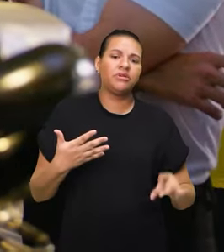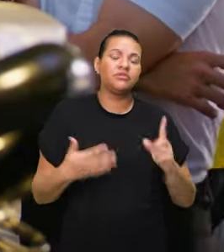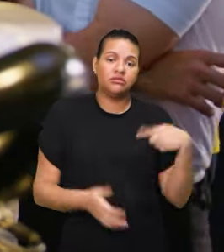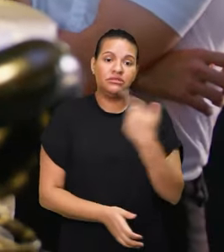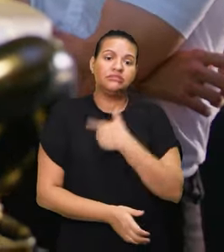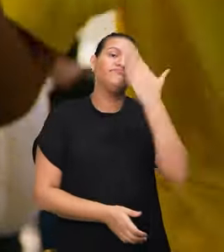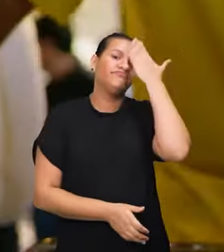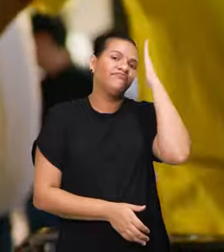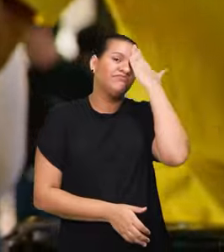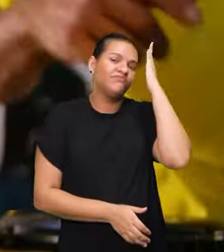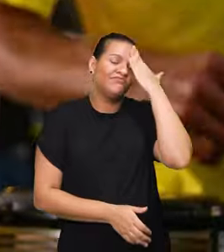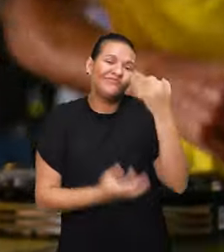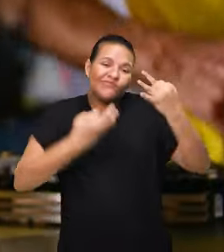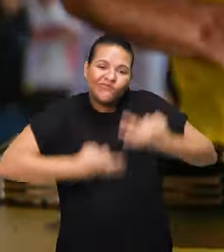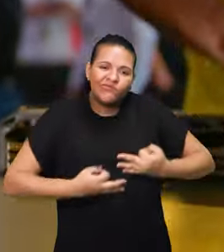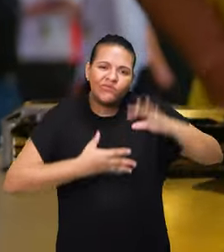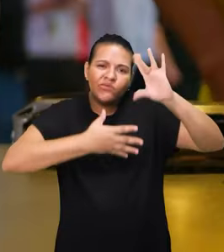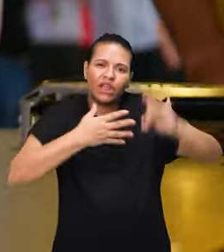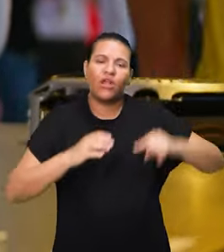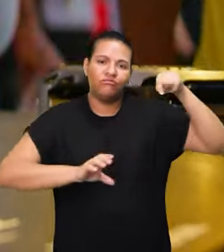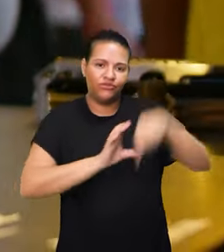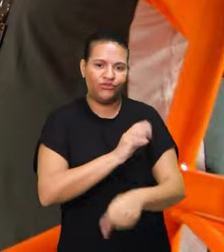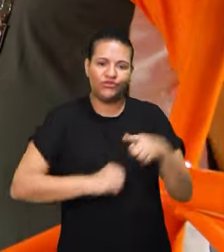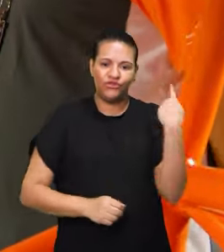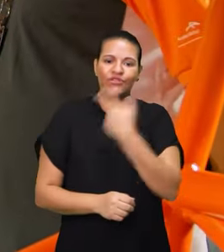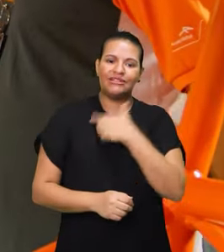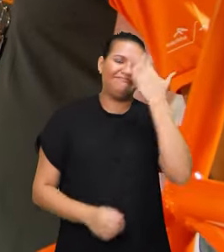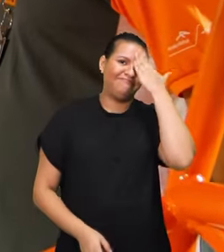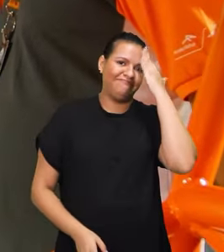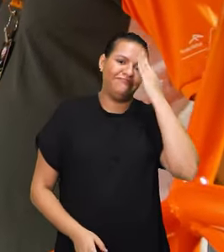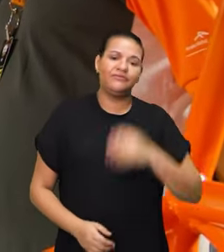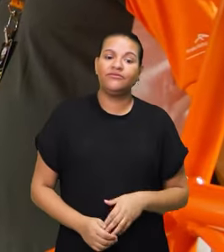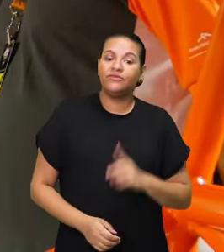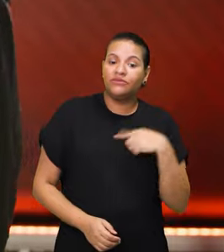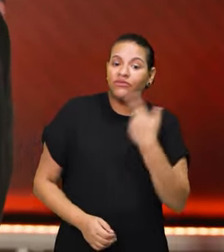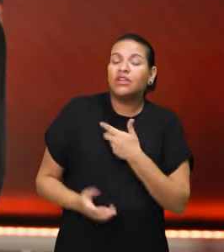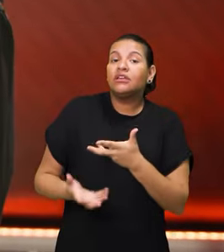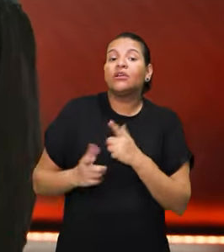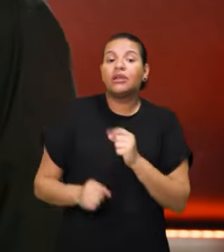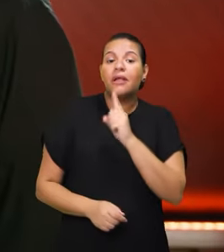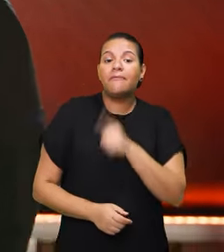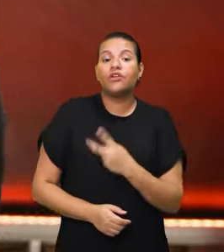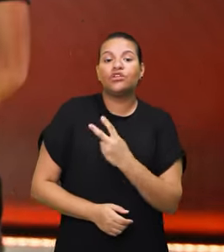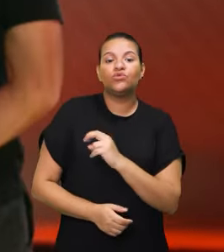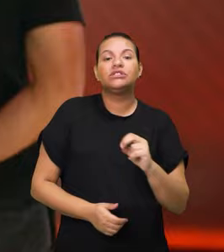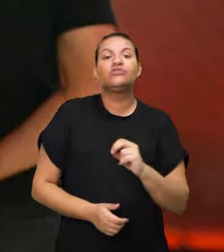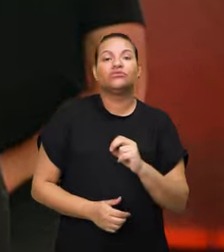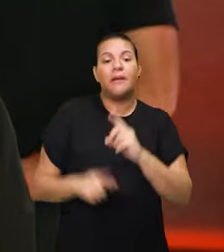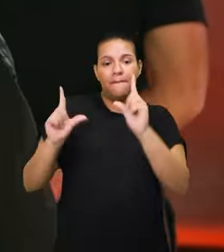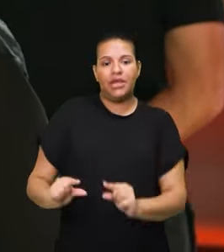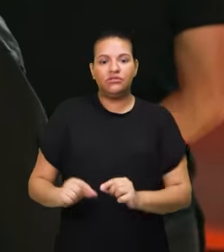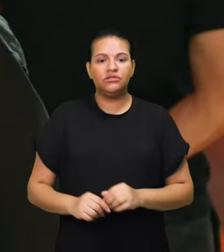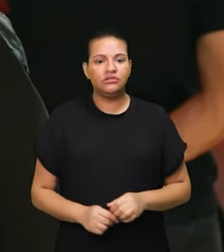carro para entenderem o quanto a gente mergulha o fundo em cada componente desse carro a gente tá querendo menos